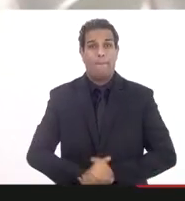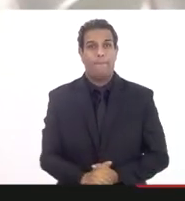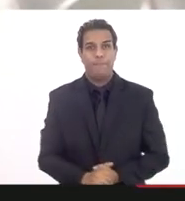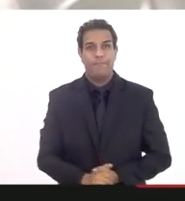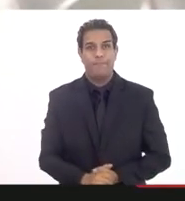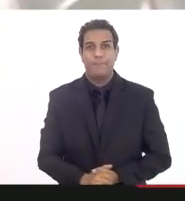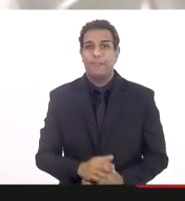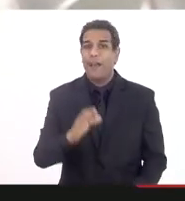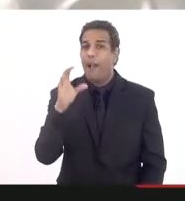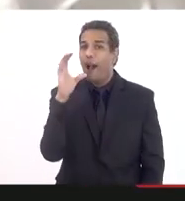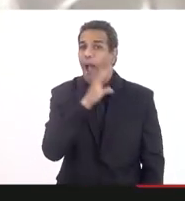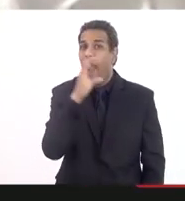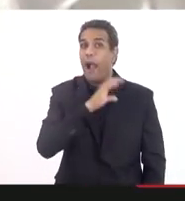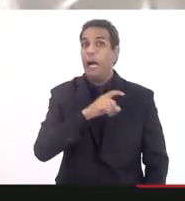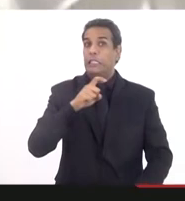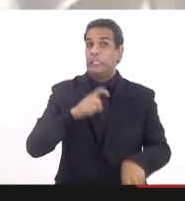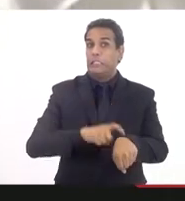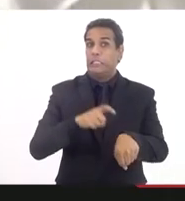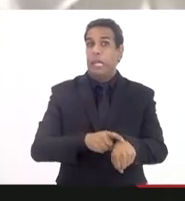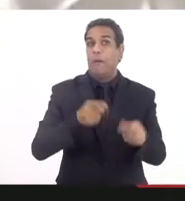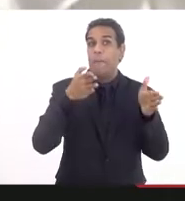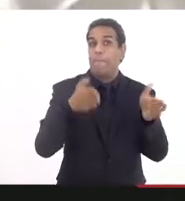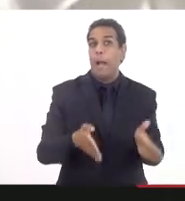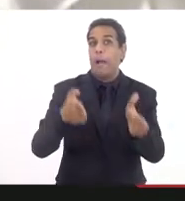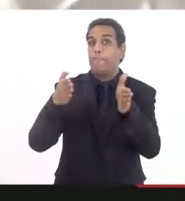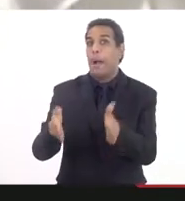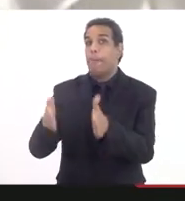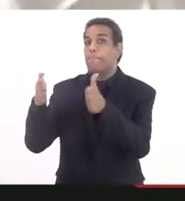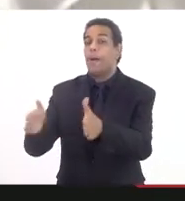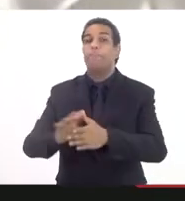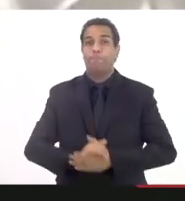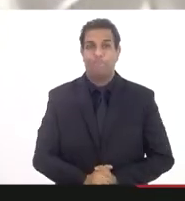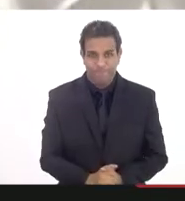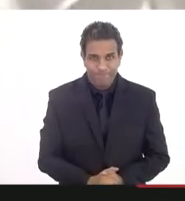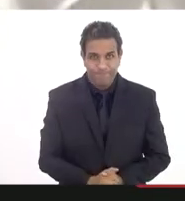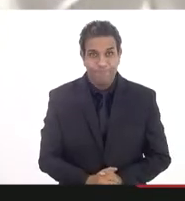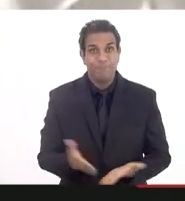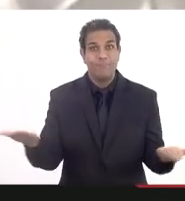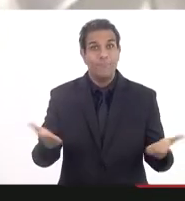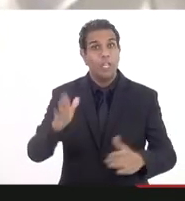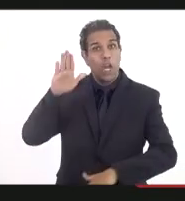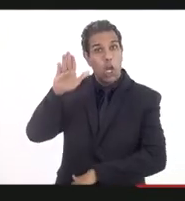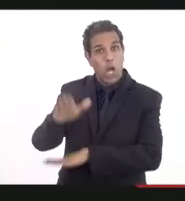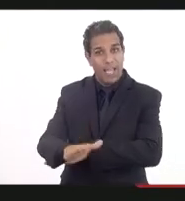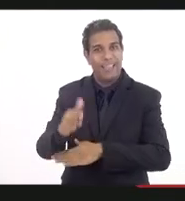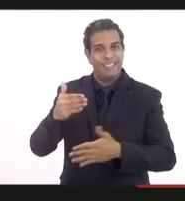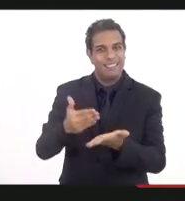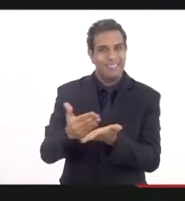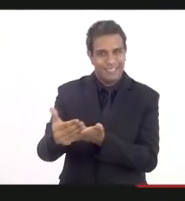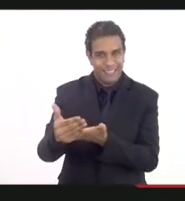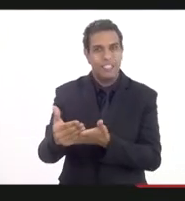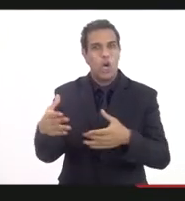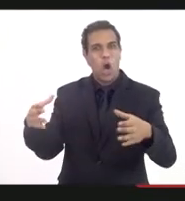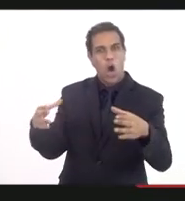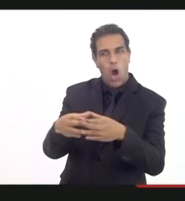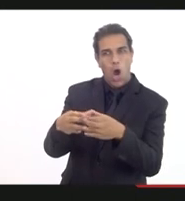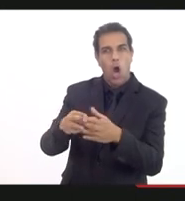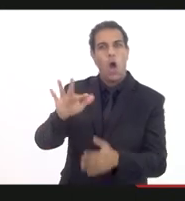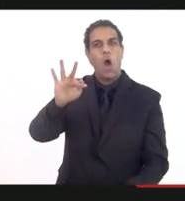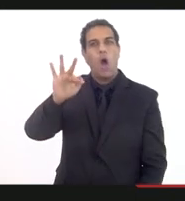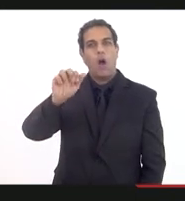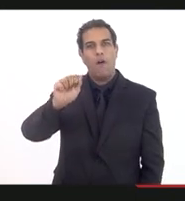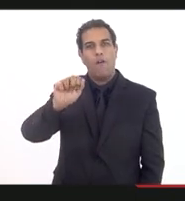ser extremamente rígida no tempo. Nós temos ainda no início da tarde um debate com a FOSPERJA, que é